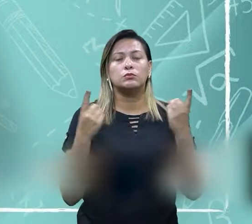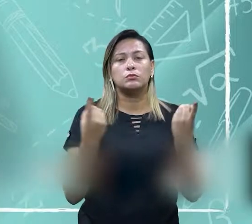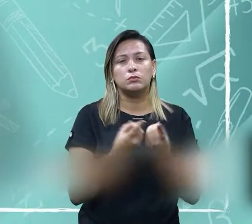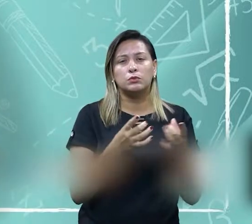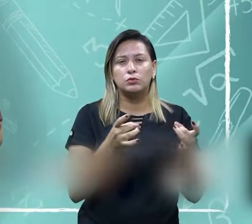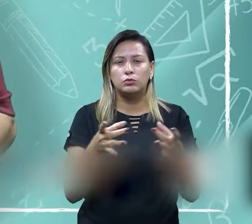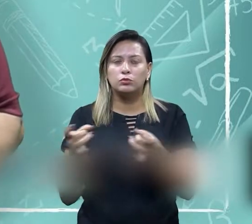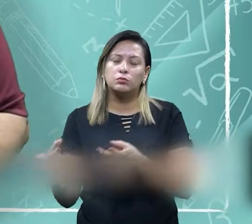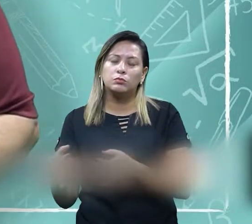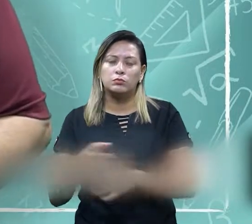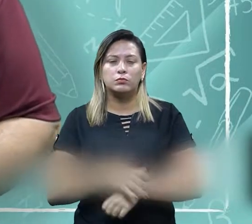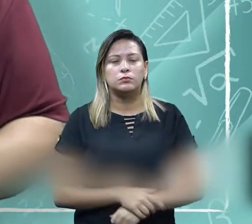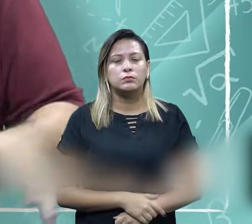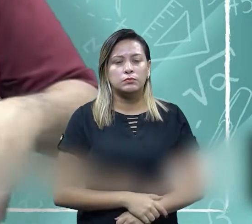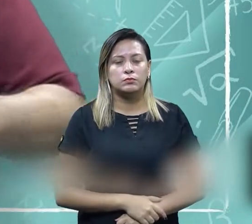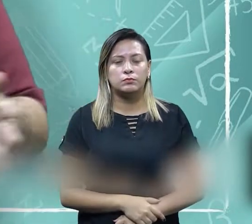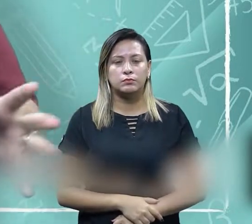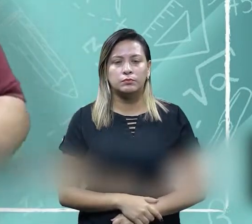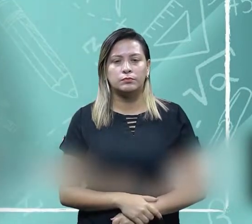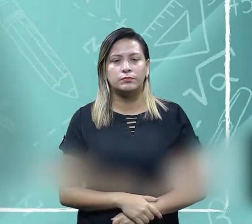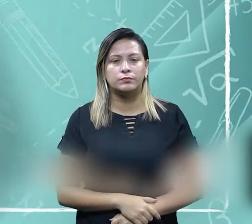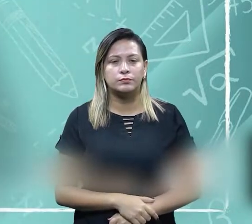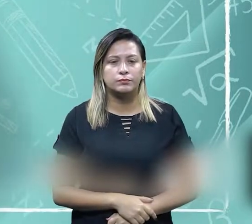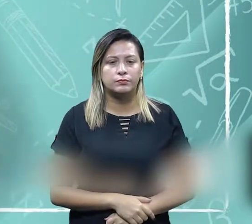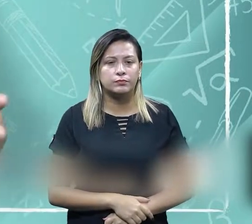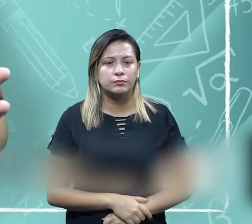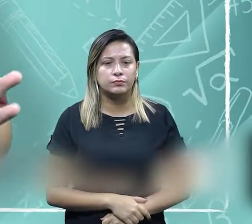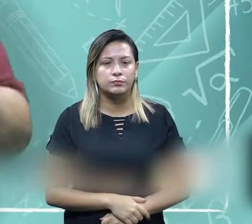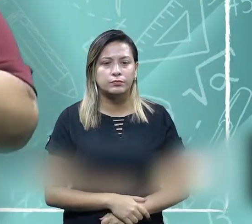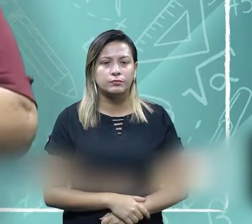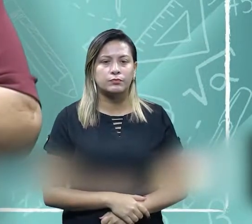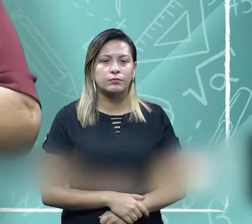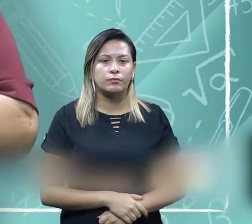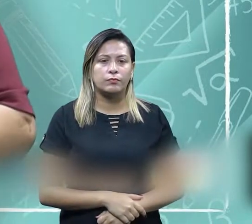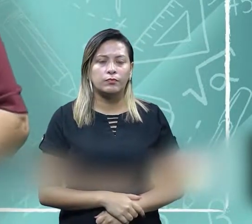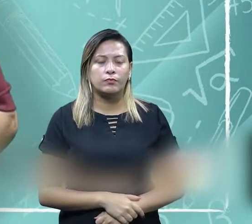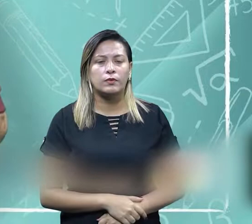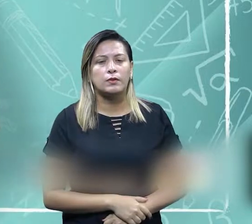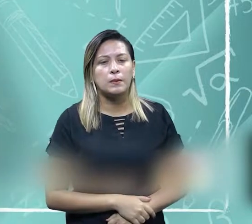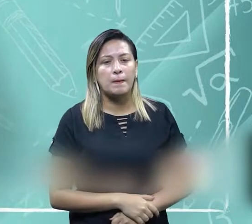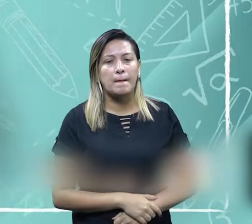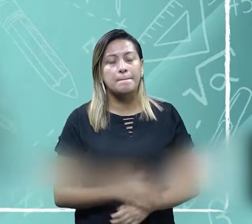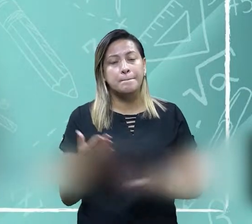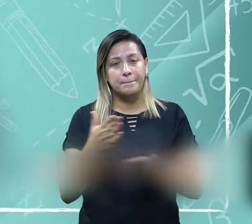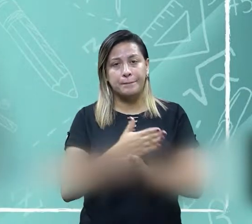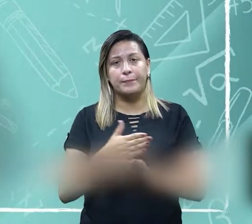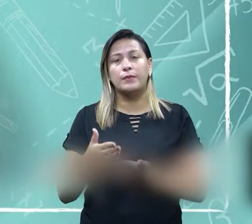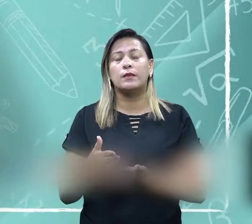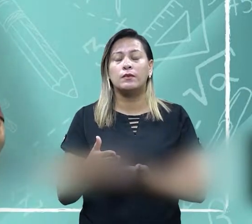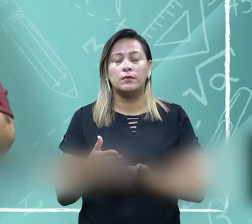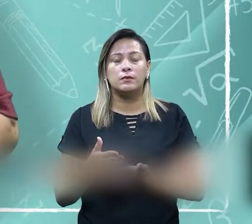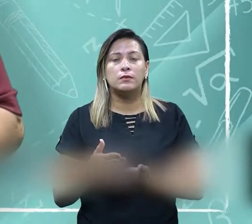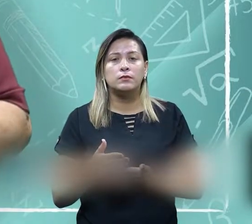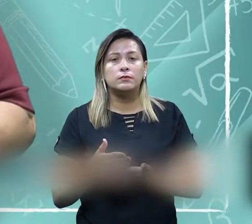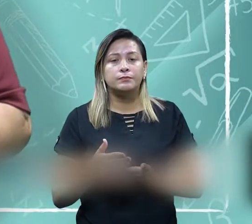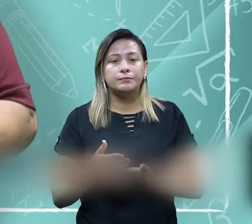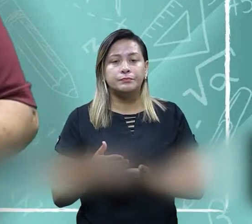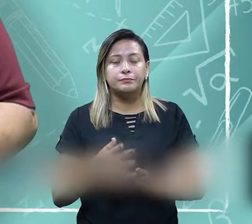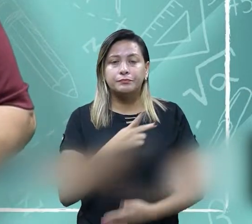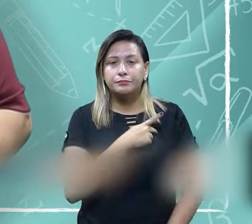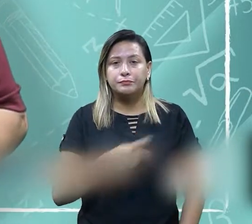o DESEX, tá bom? A partir do Itamar Franco, a secretaria se tornou SESEX,